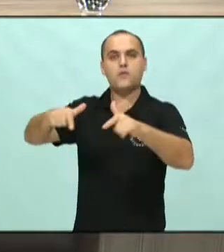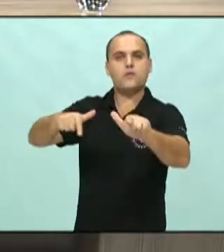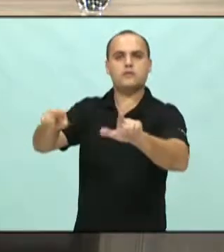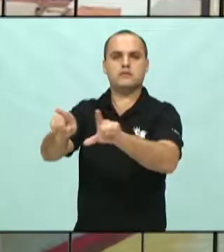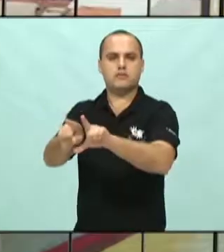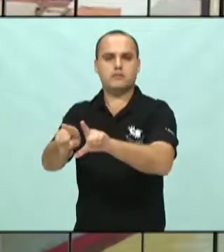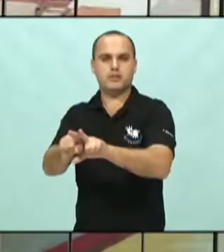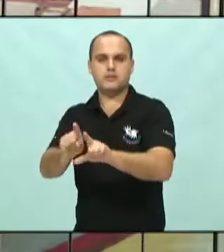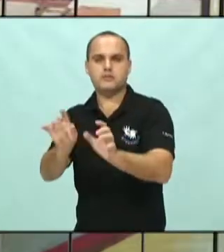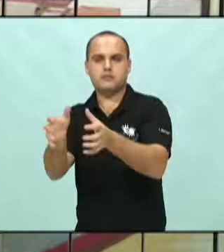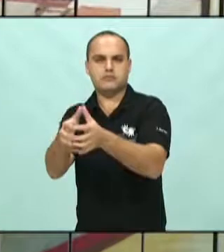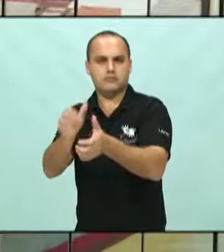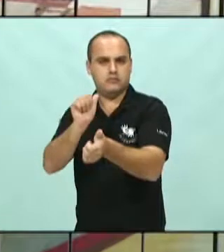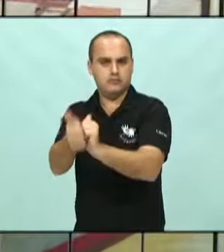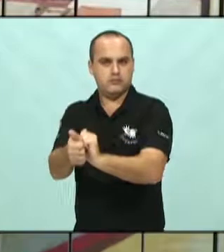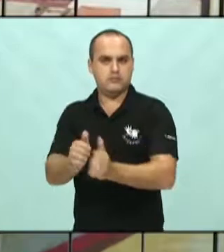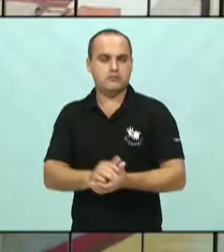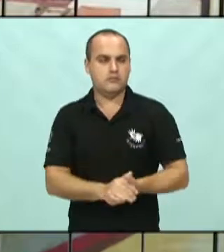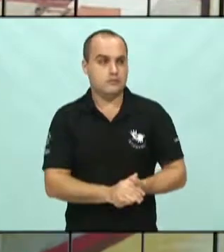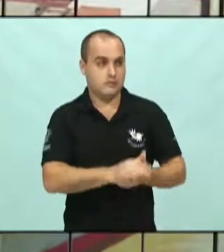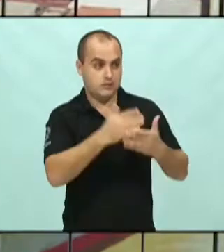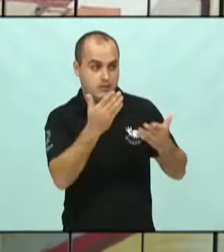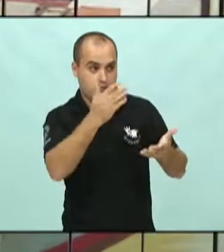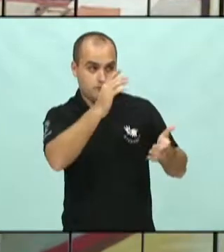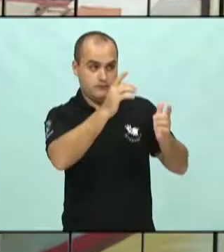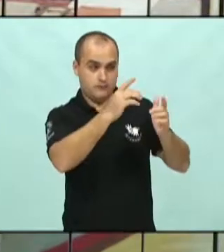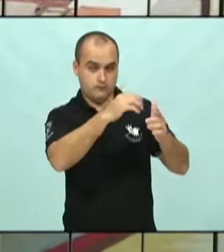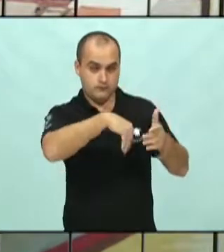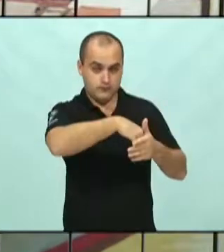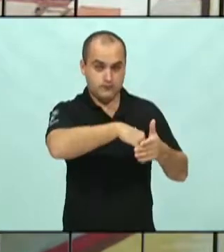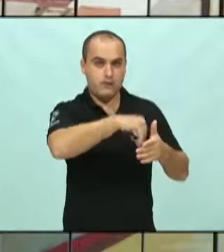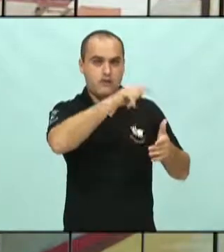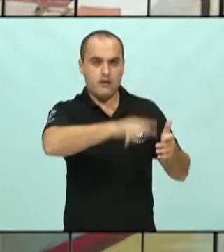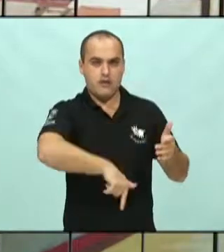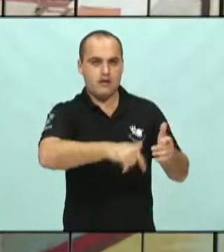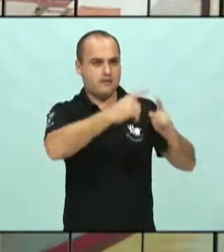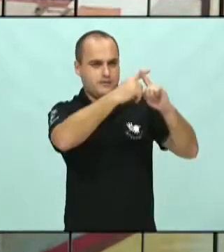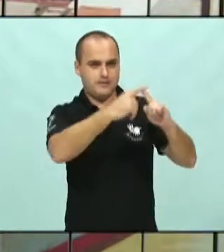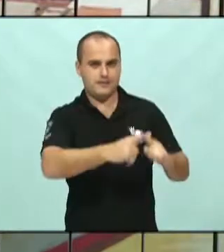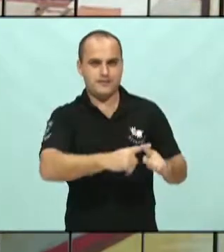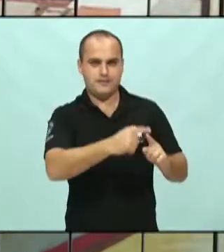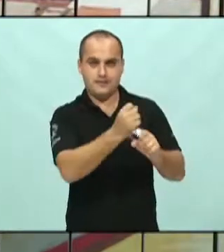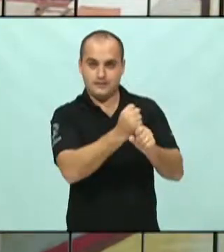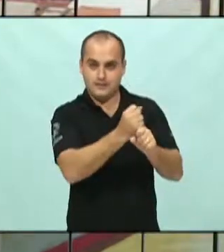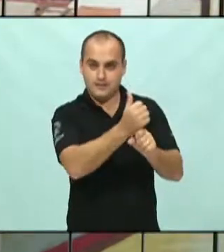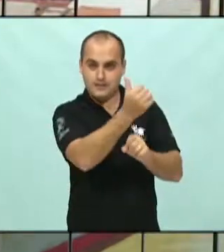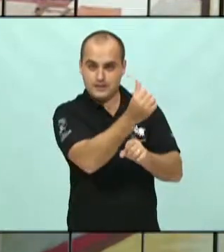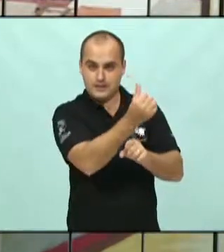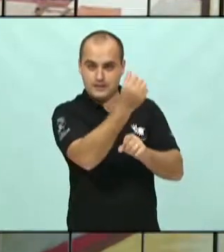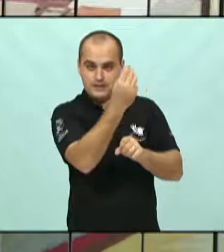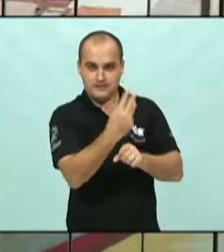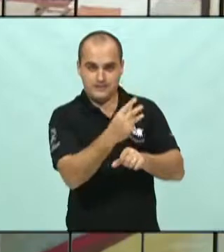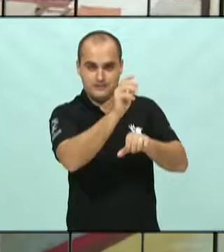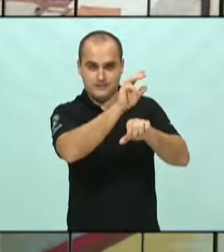modalidades? Bom, no futebol, o principal título é o Campeonato Catarinense de 63, né? É o único que o